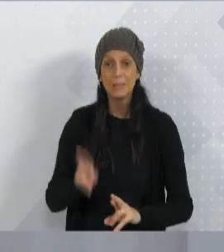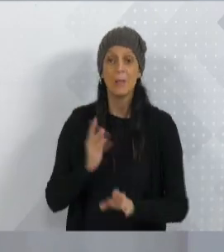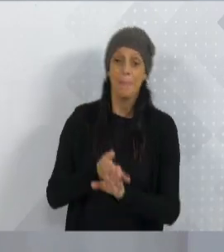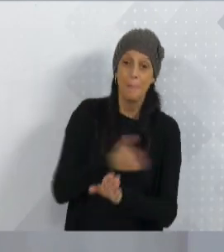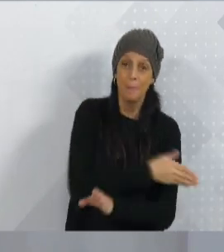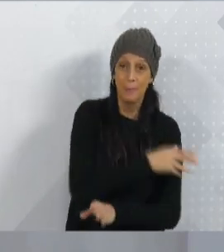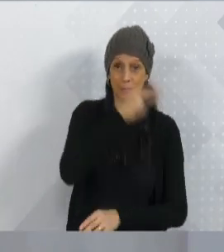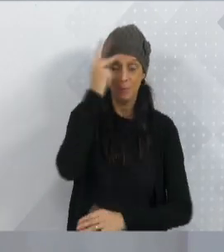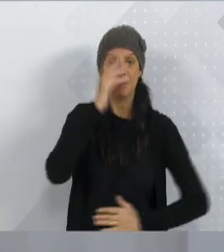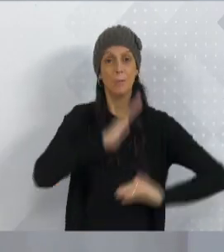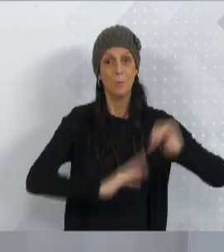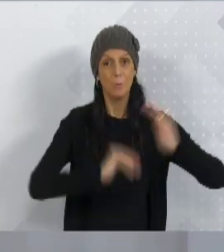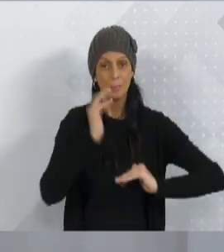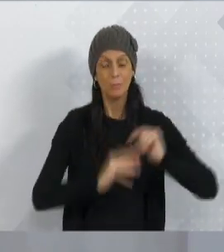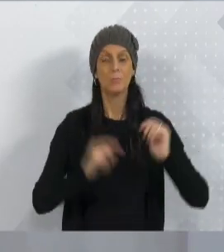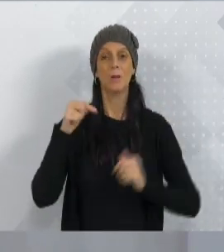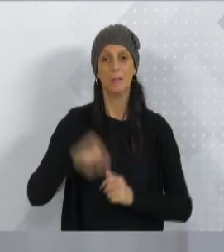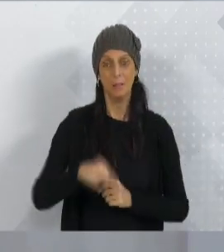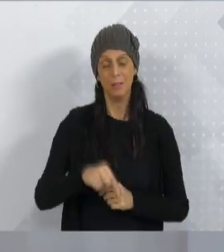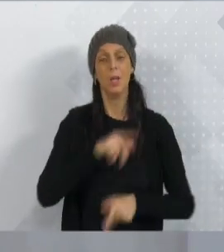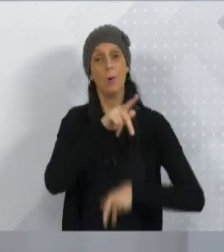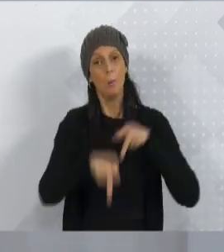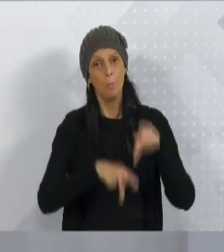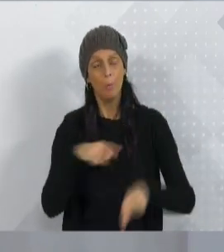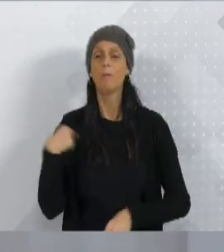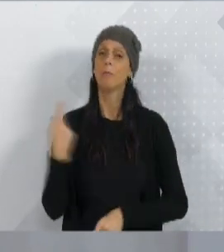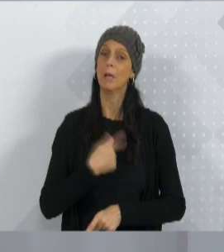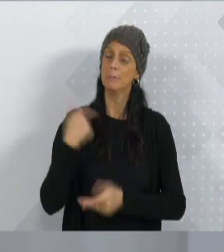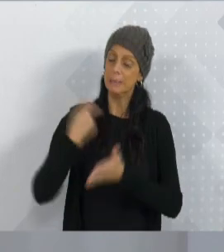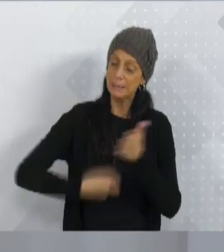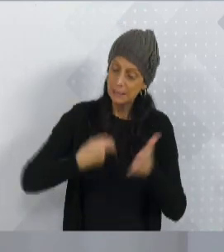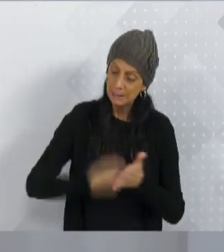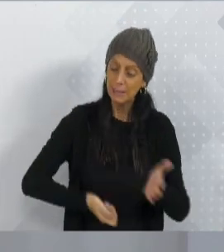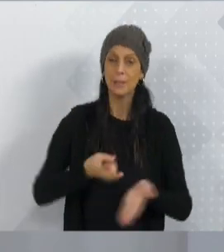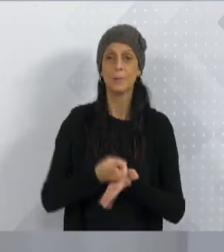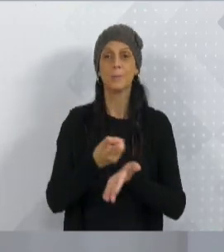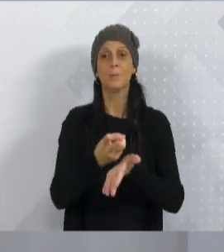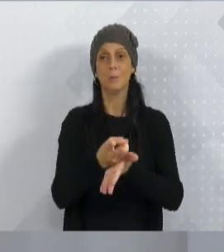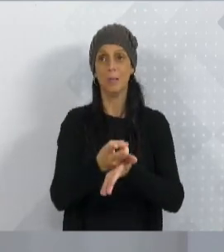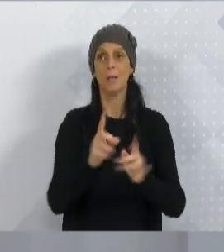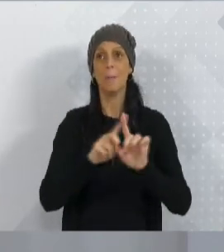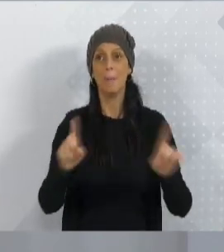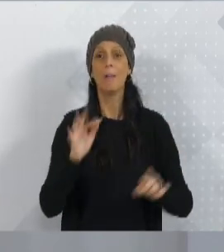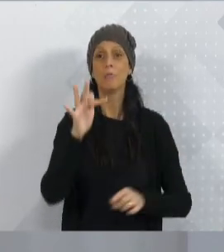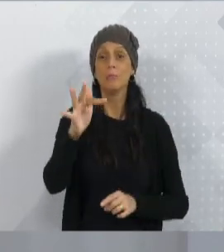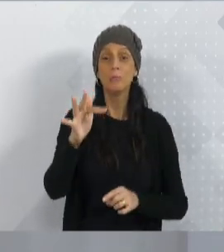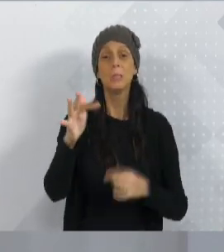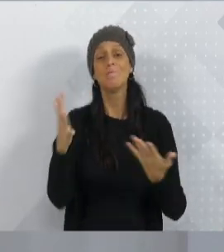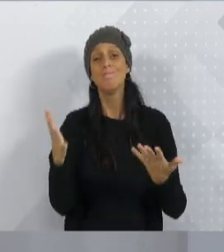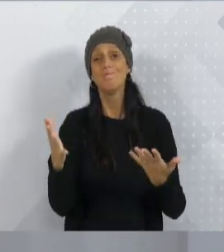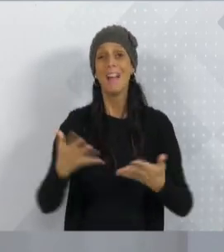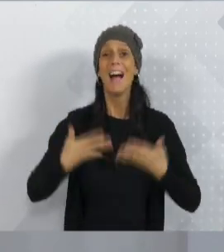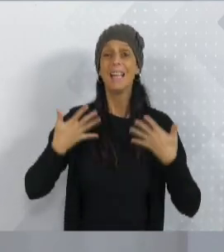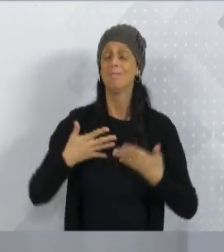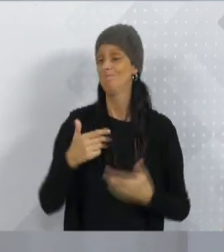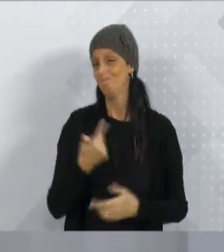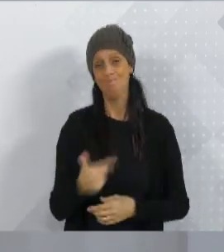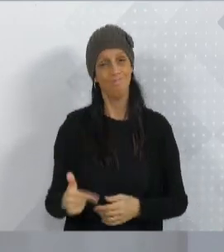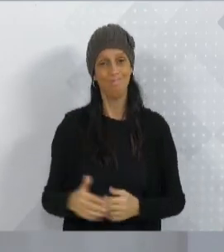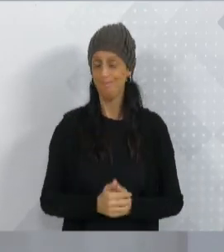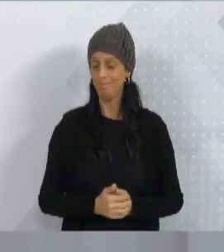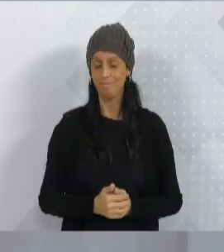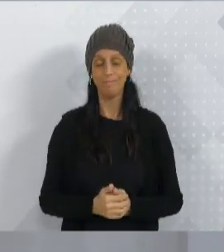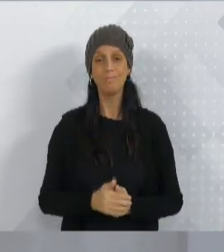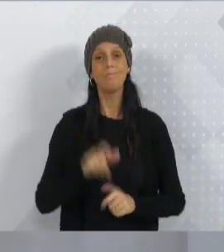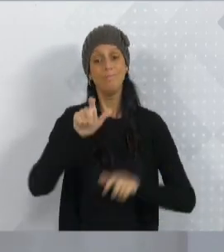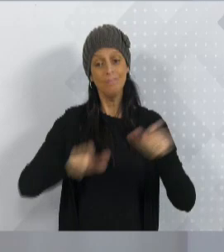antepassados que construíram a nossa civilização que temos que lutar para que assim se mantenha Apesar de que o futuro não nos anima todo ser humano tem